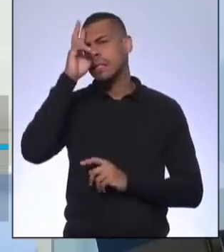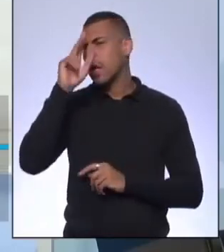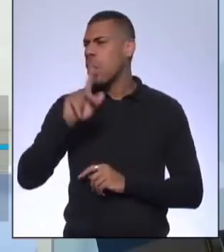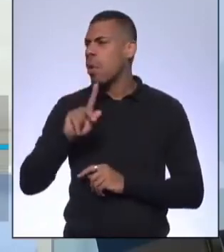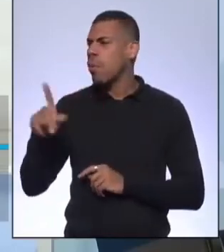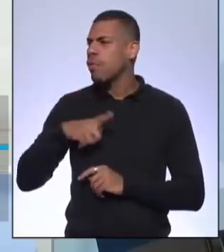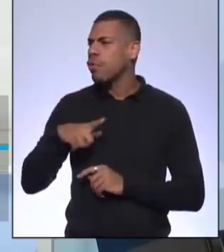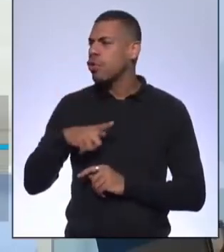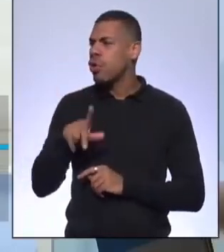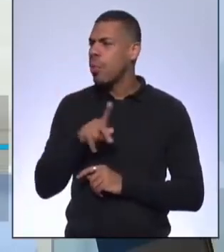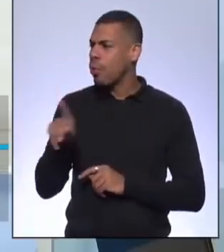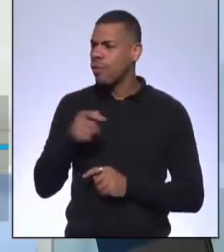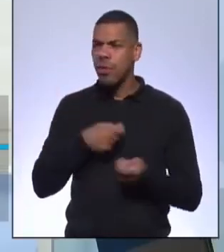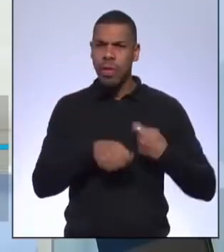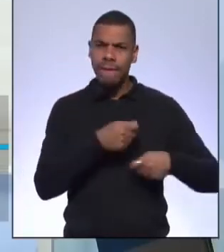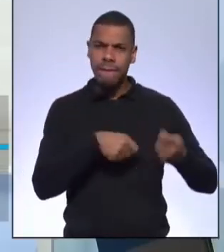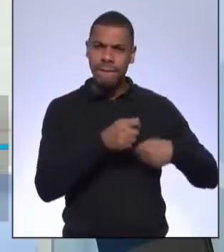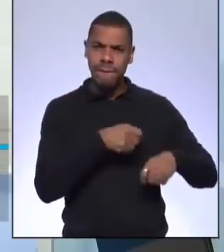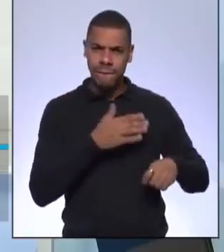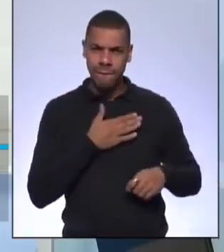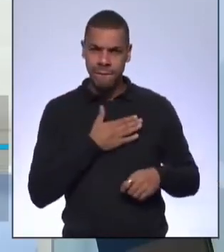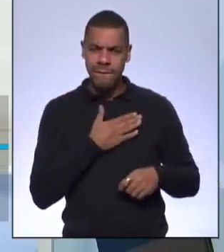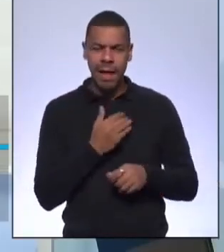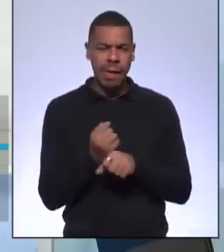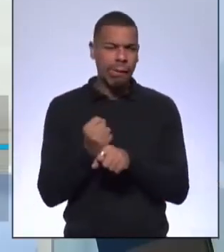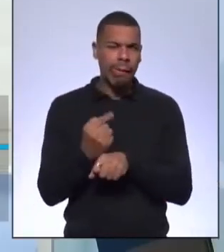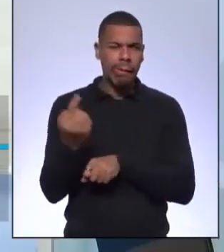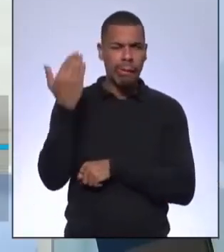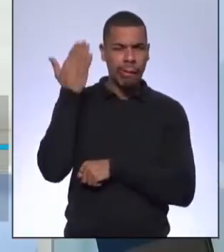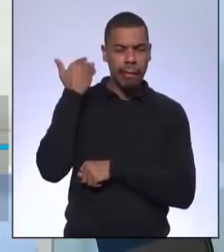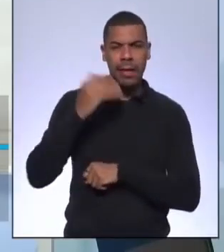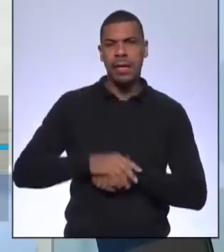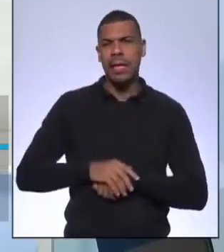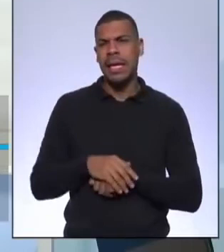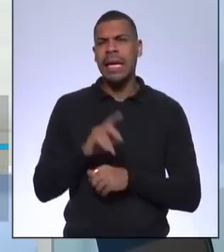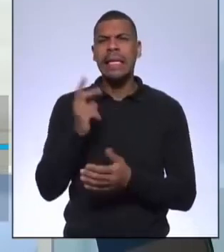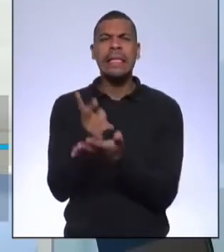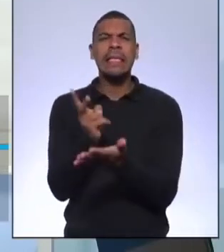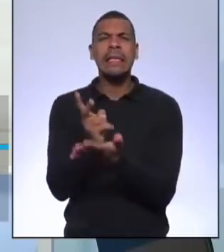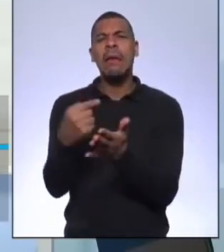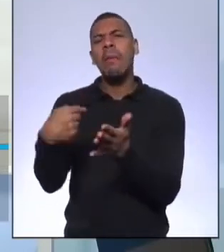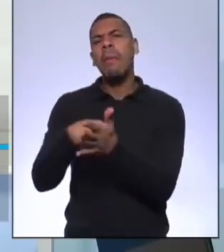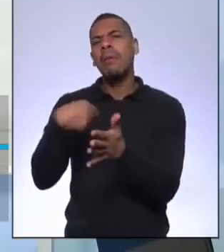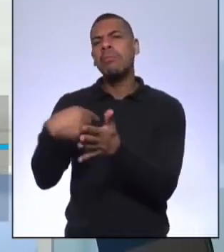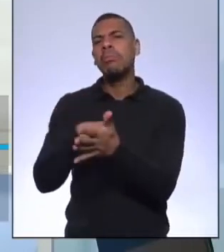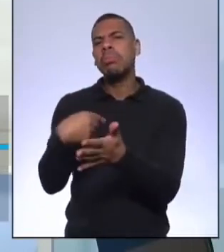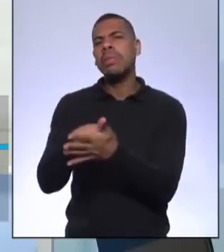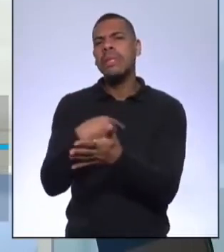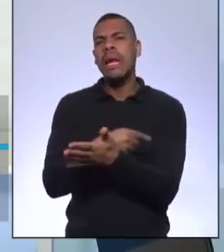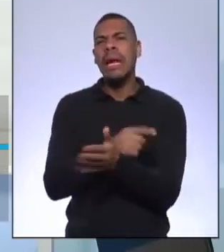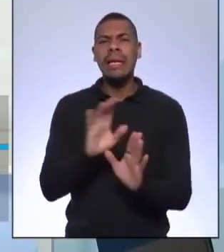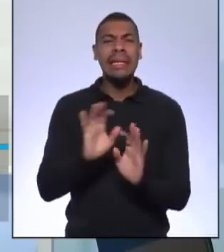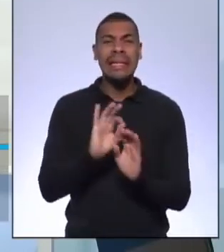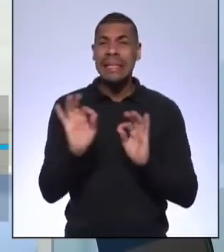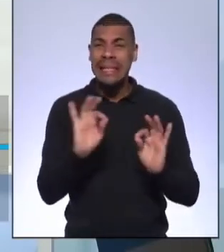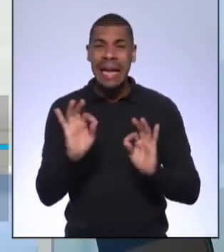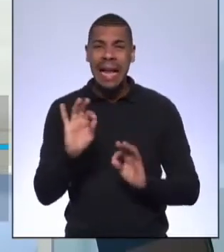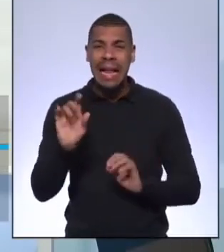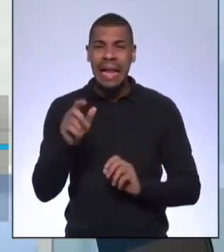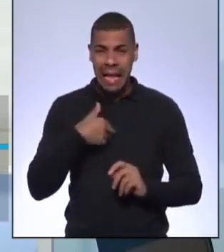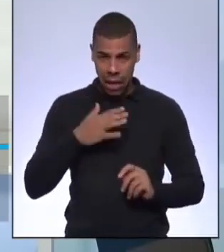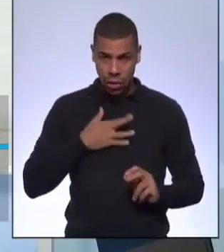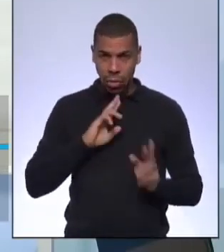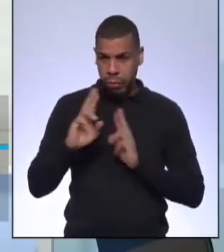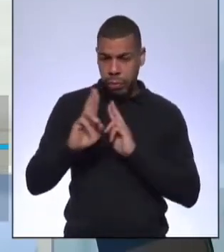de economia, que eu adorava aquele professor. Ele fazia uma pergunta e ele não desconstruía nada do que a gente falava. Em